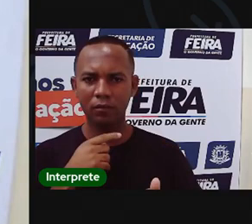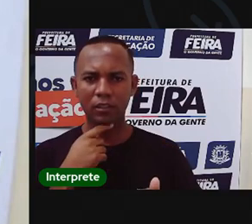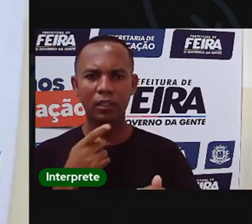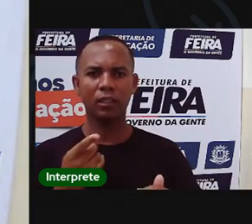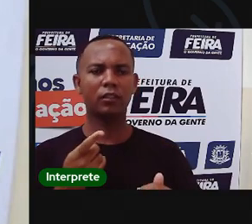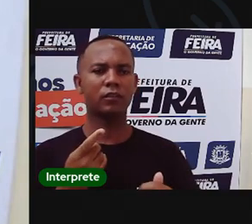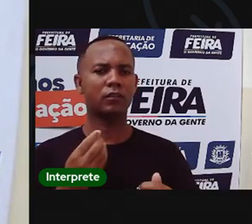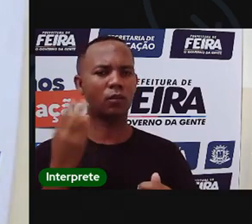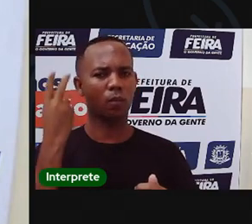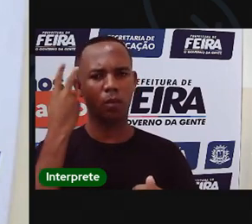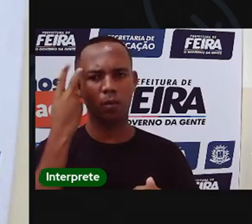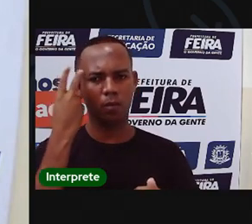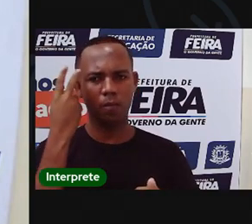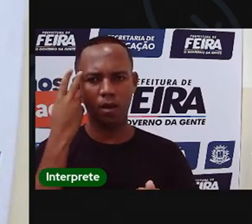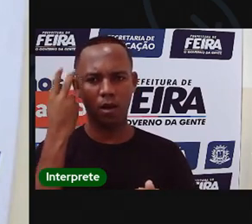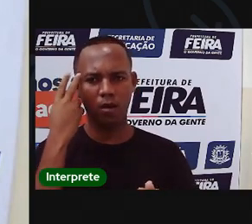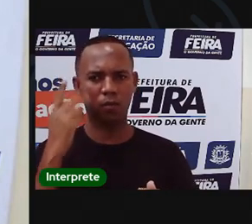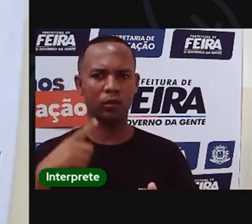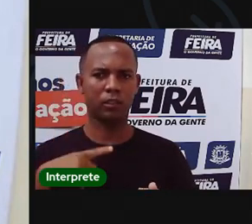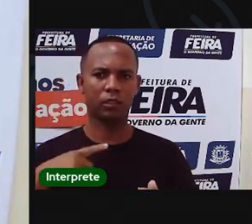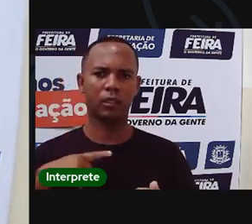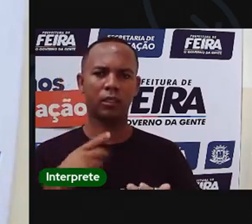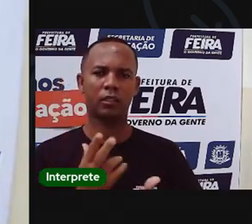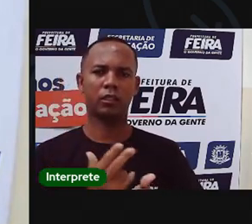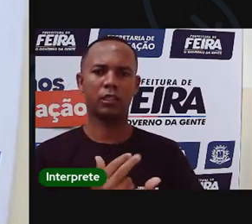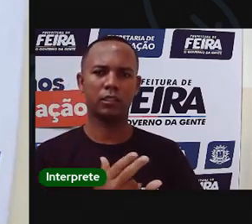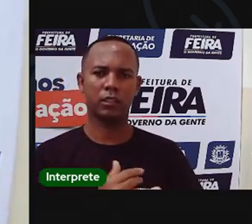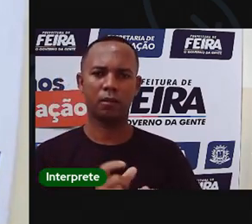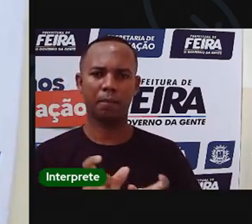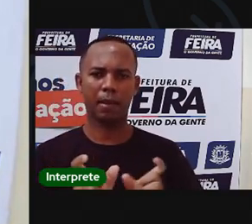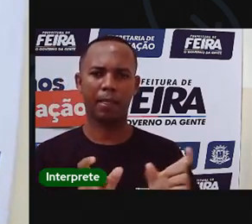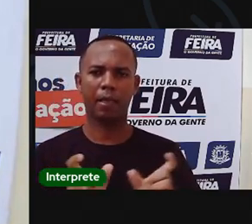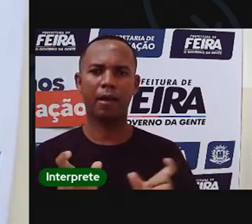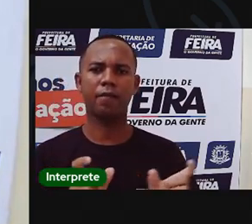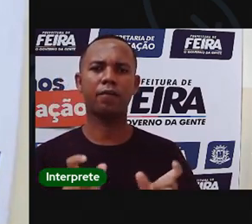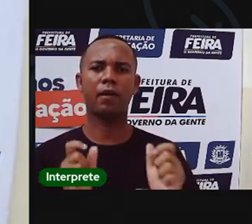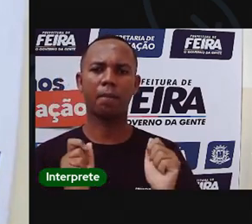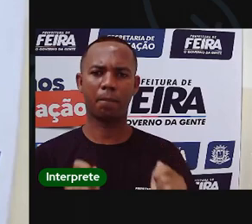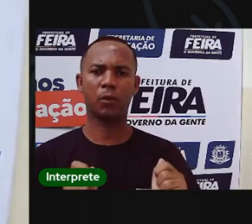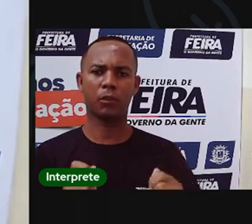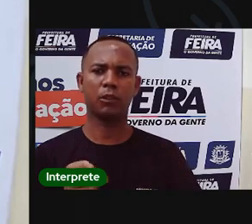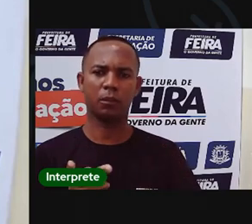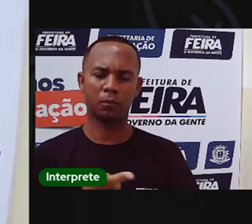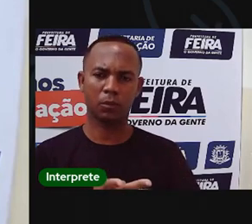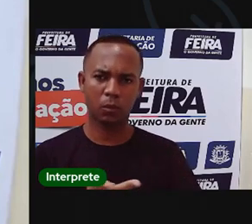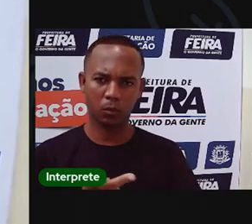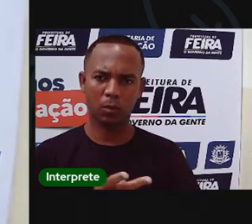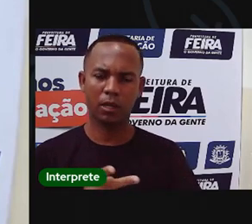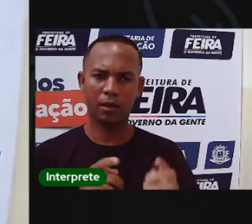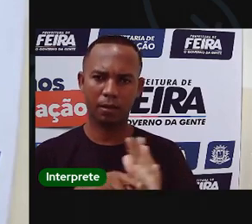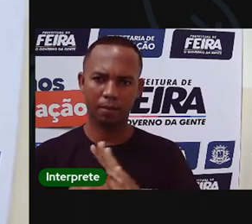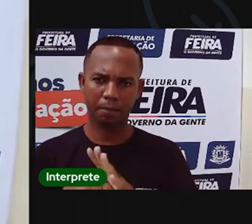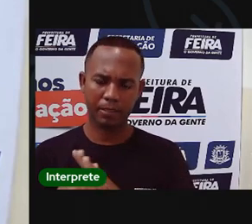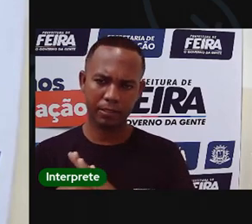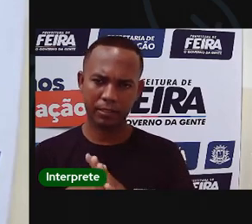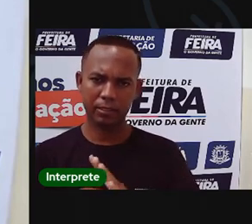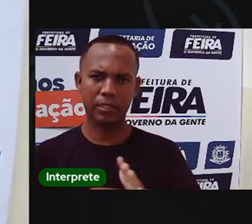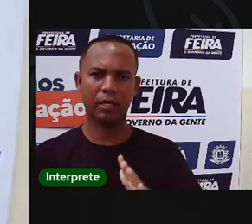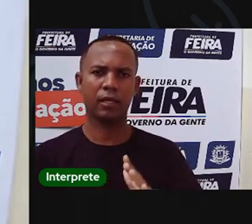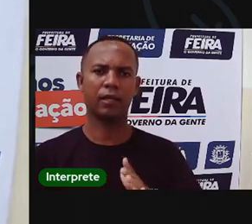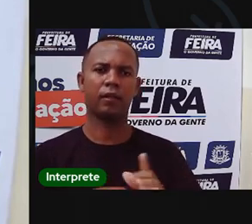não tem problema. Tem uma imagem lá com essas palavras, vocês podem estar buscando, pesquisar, né,